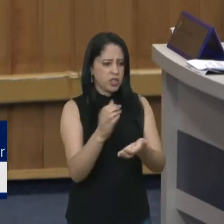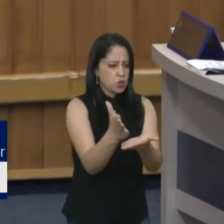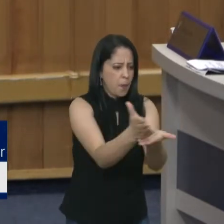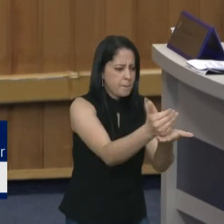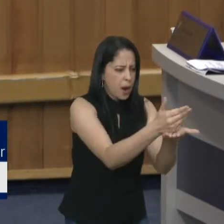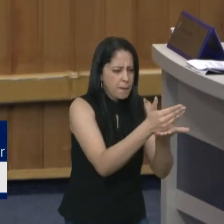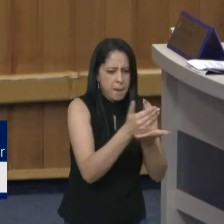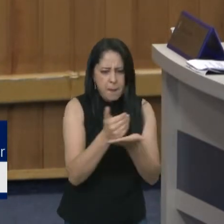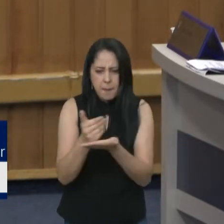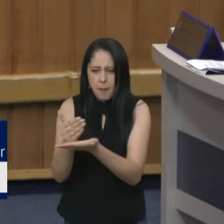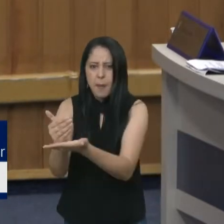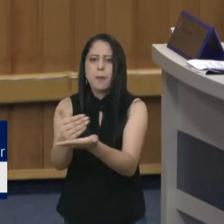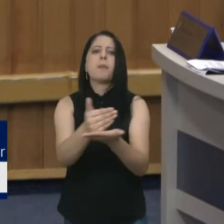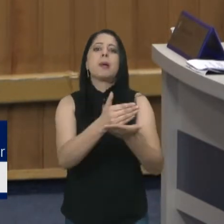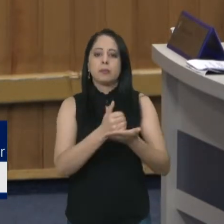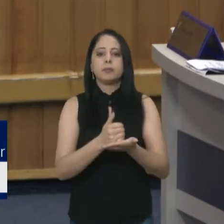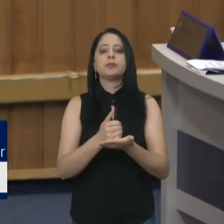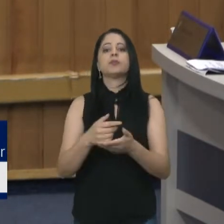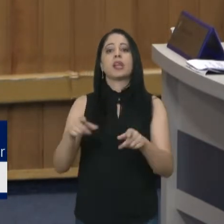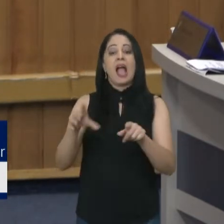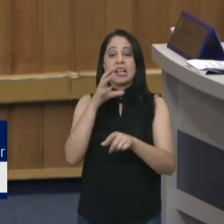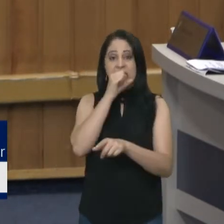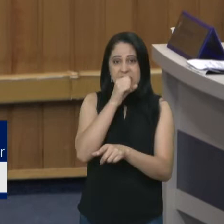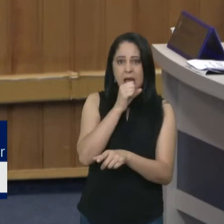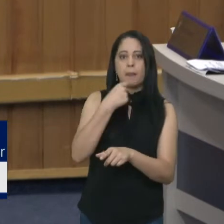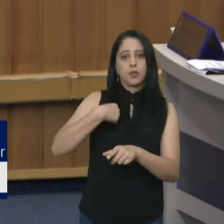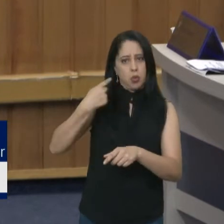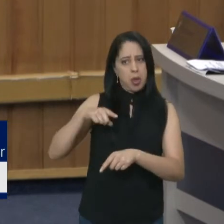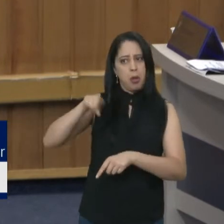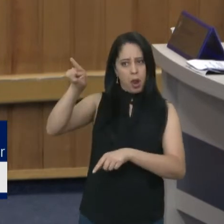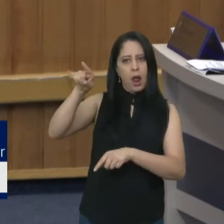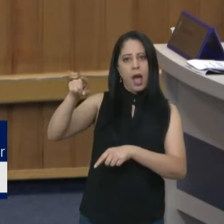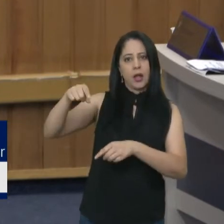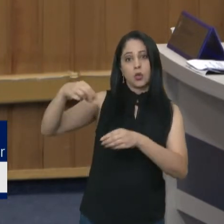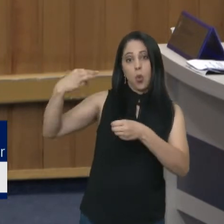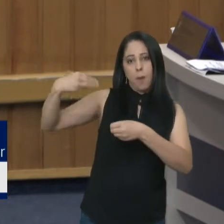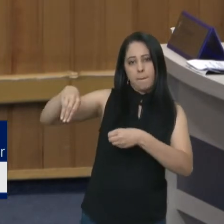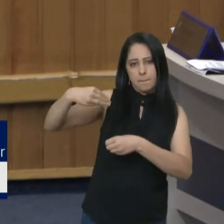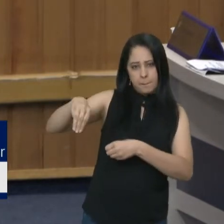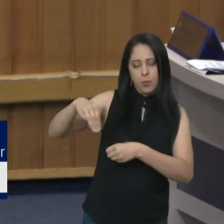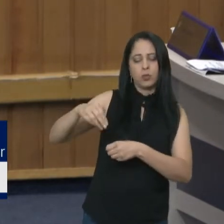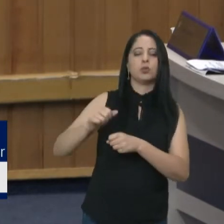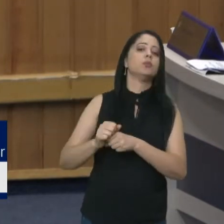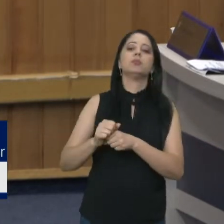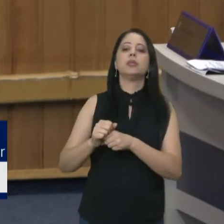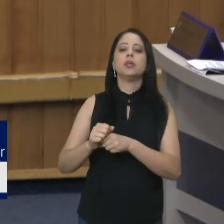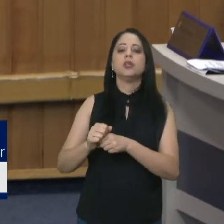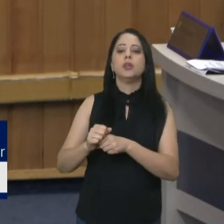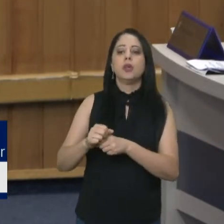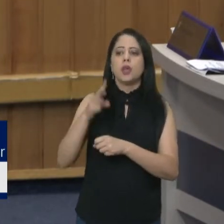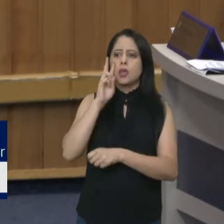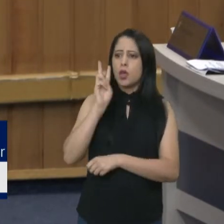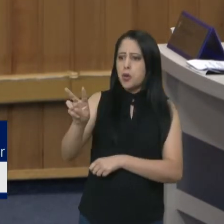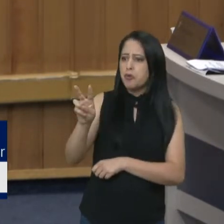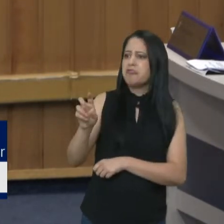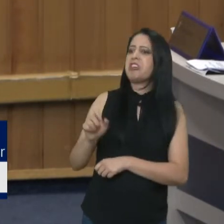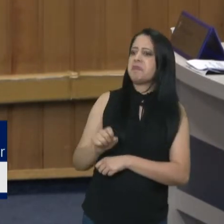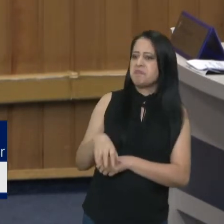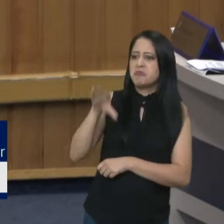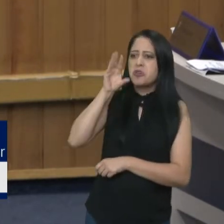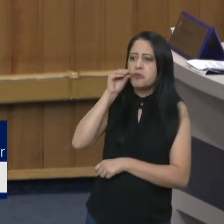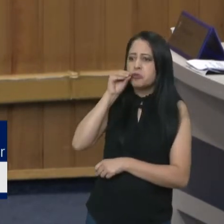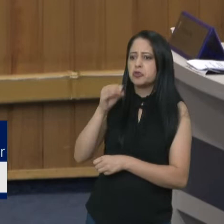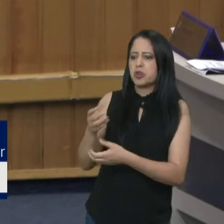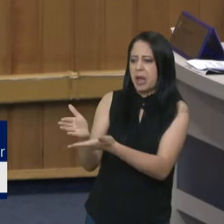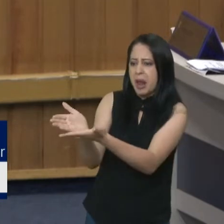empresa também está com uma porcentagem nas ruas. Sábado estava lá no Jardim Morumbi, que eu também estava na rua lá no Jardim Morumbi, e eles estavam fazendo o recolhimento lá. Então,